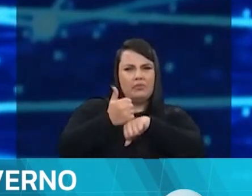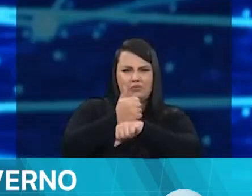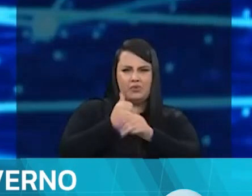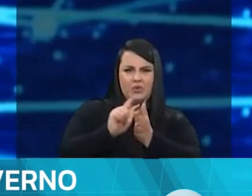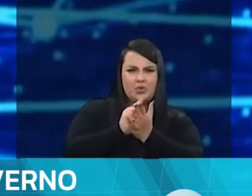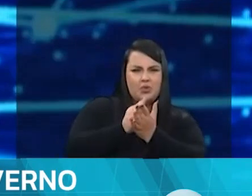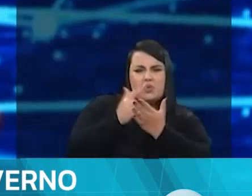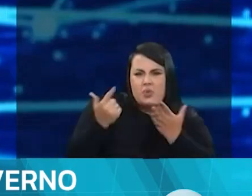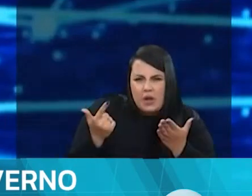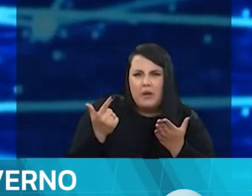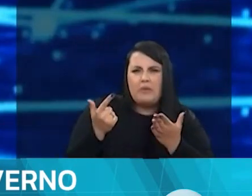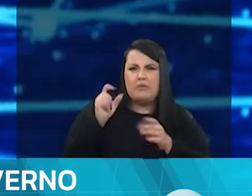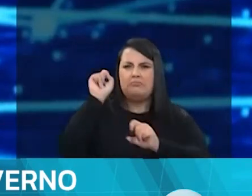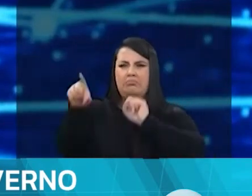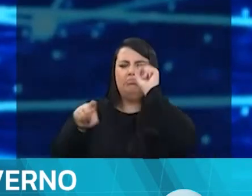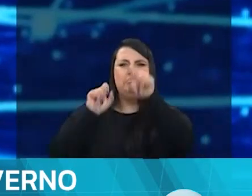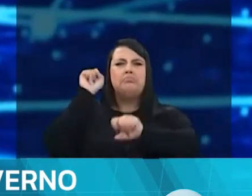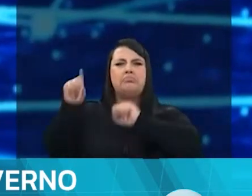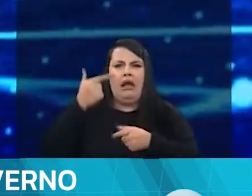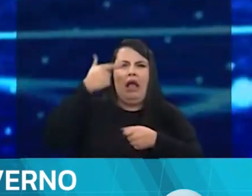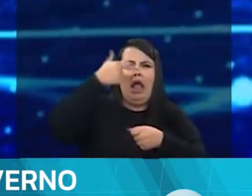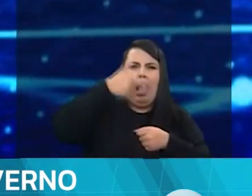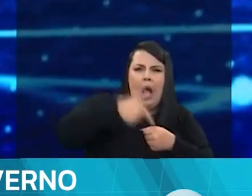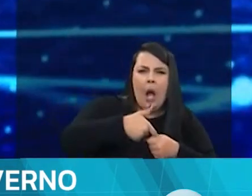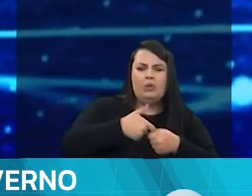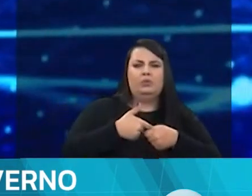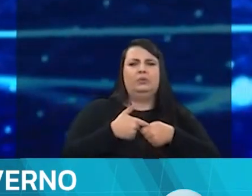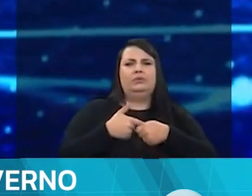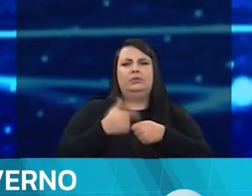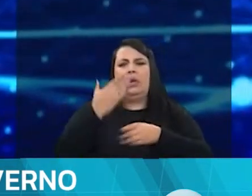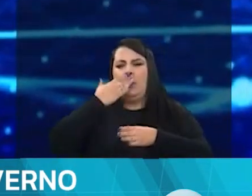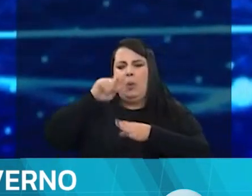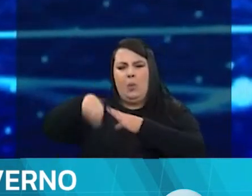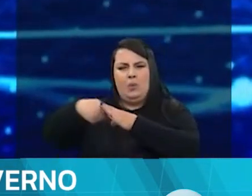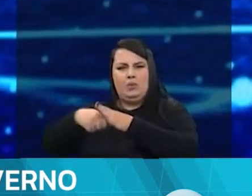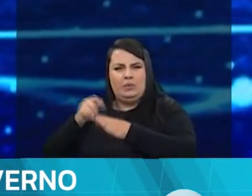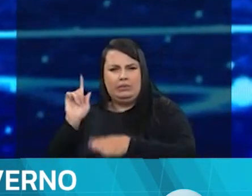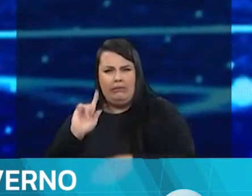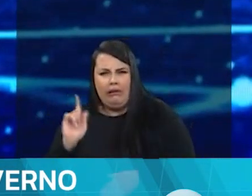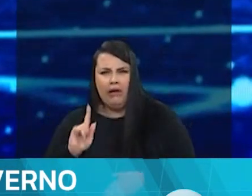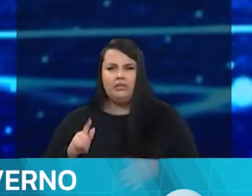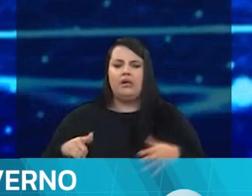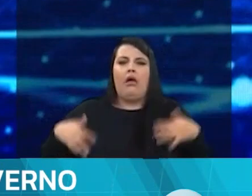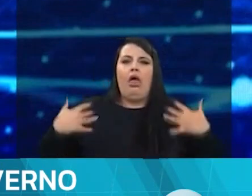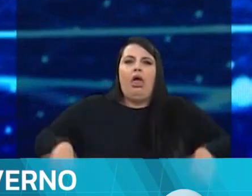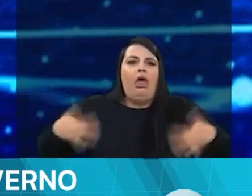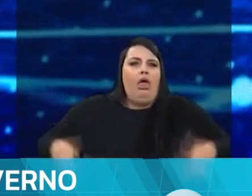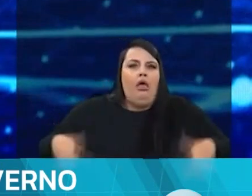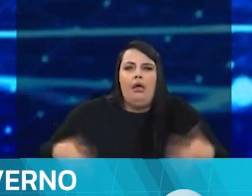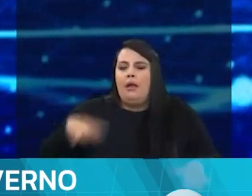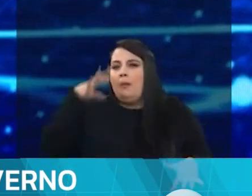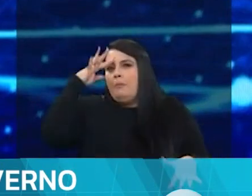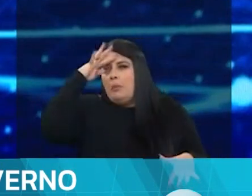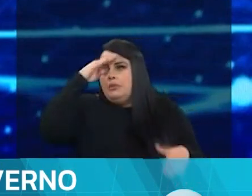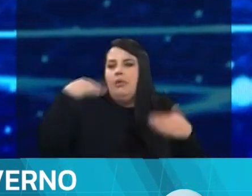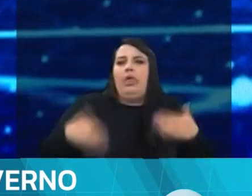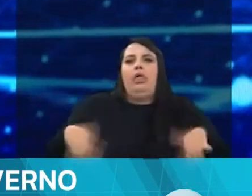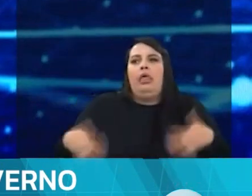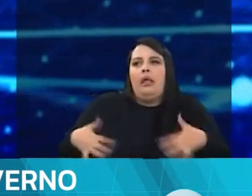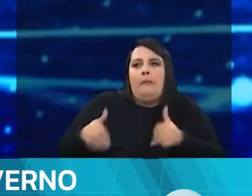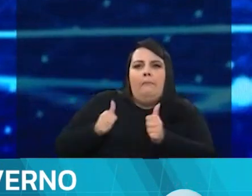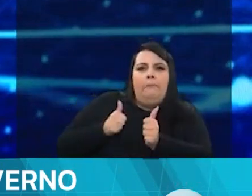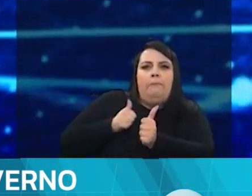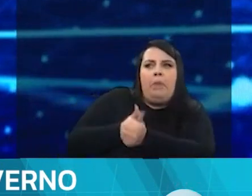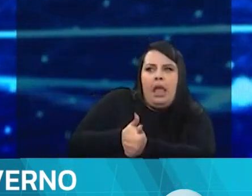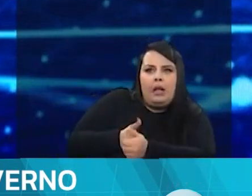afirmou que também irá manter a alíquota do ICMS. Por desespero, o governo Bolsonaro, às vésperas da eleição,